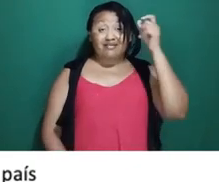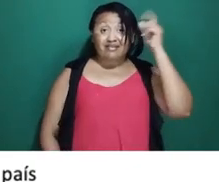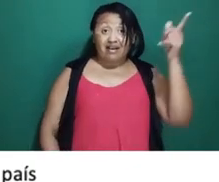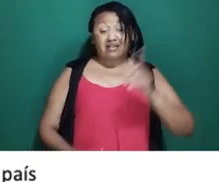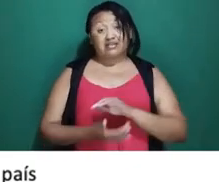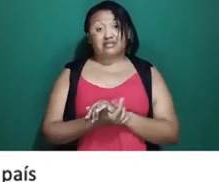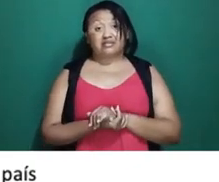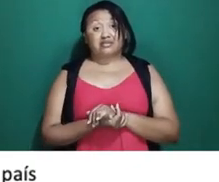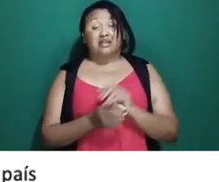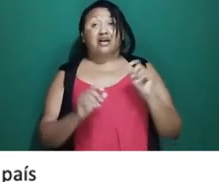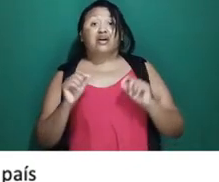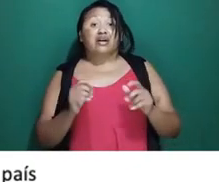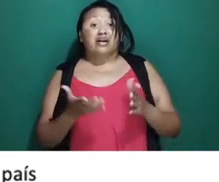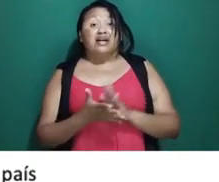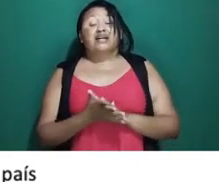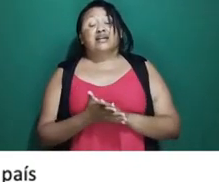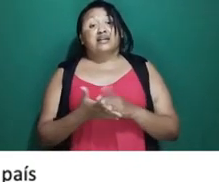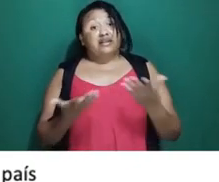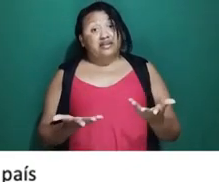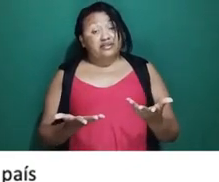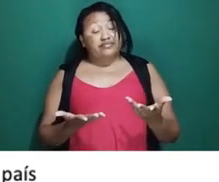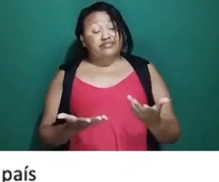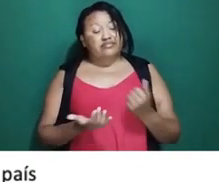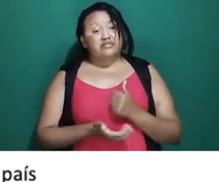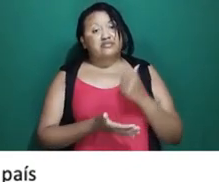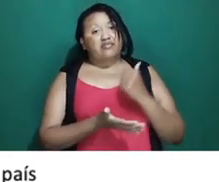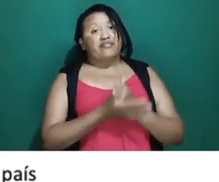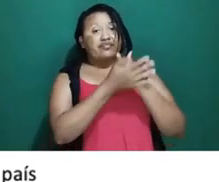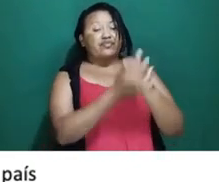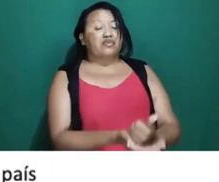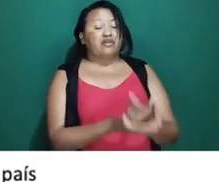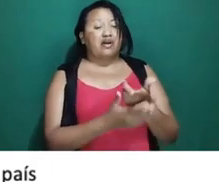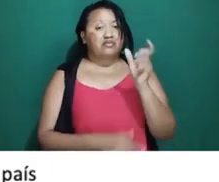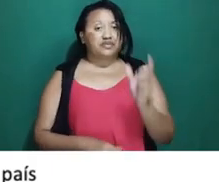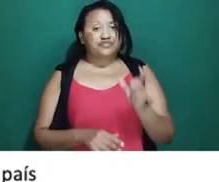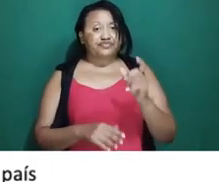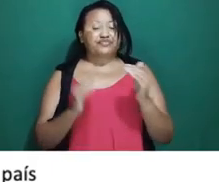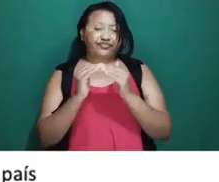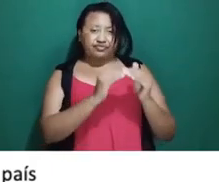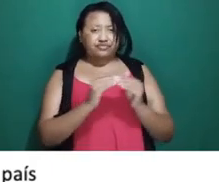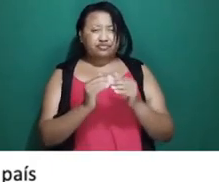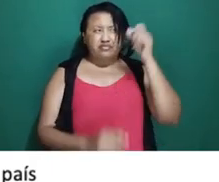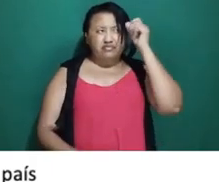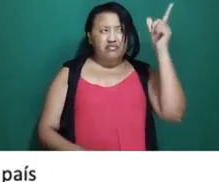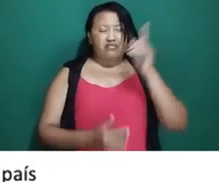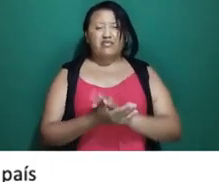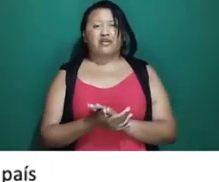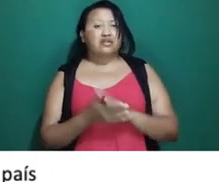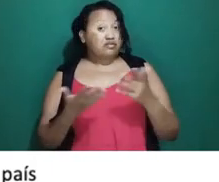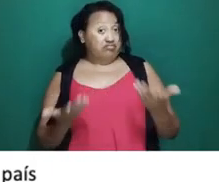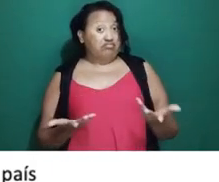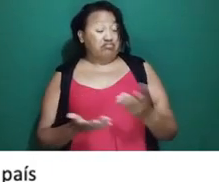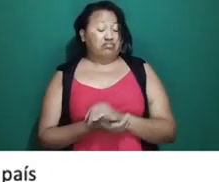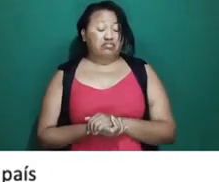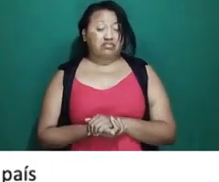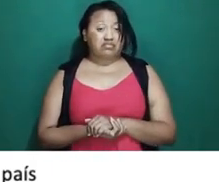ideia que é comportada pela palavra né é uma concordância ideológica digamos